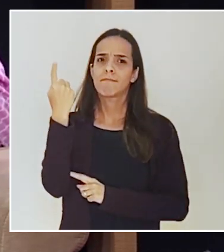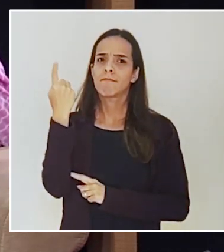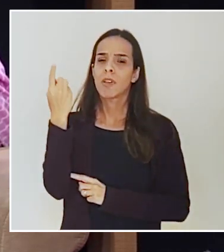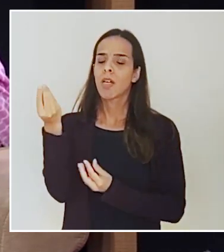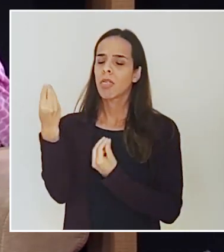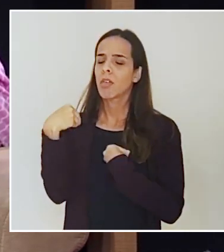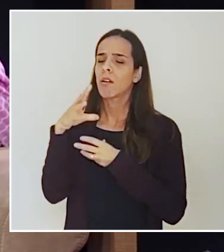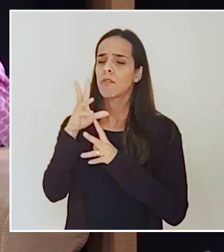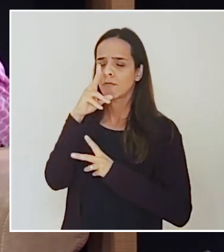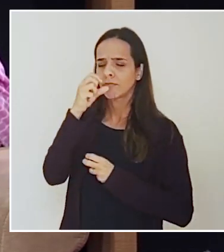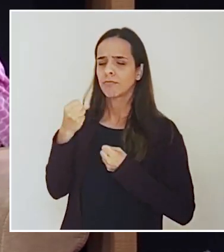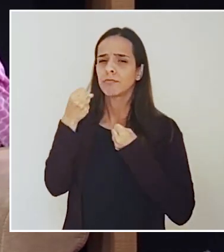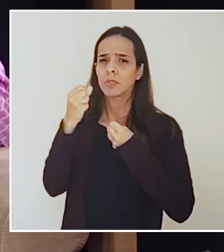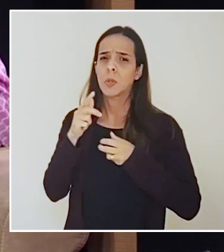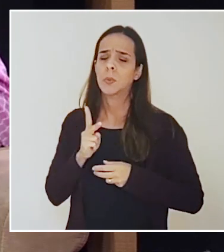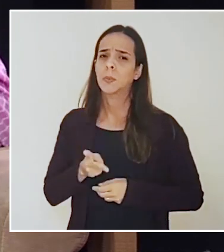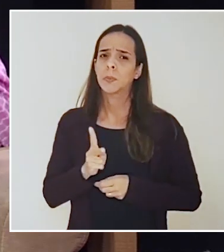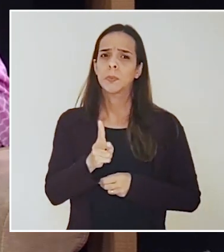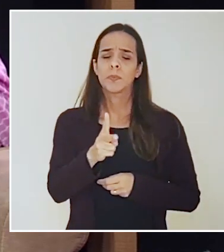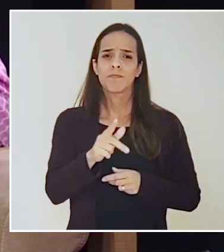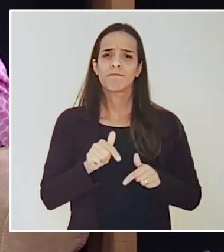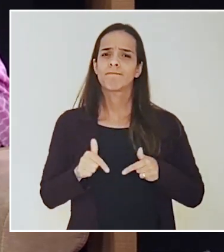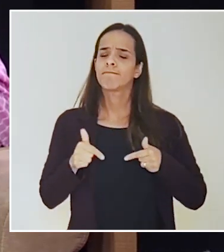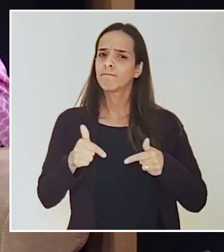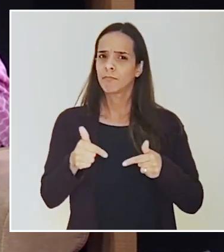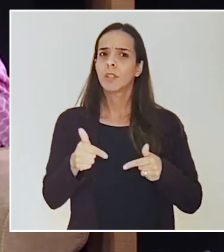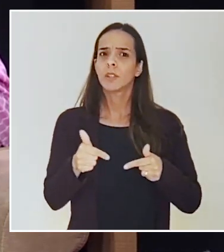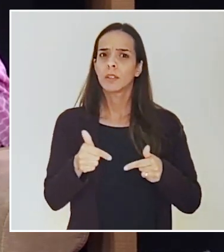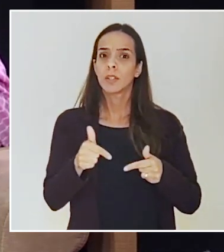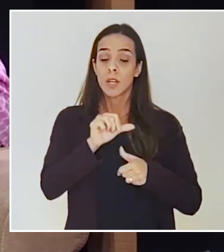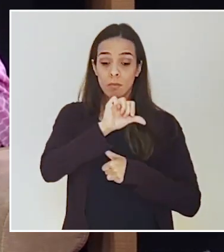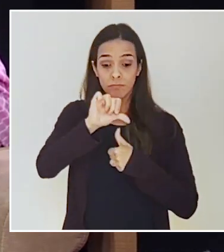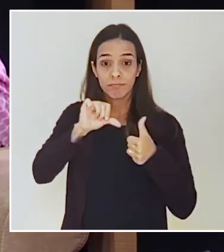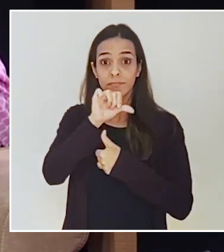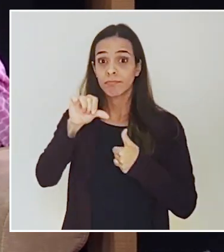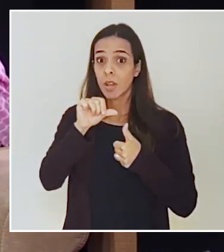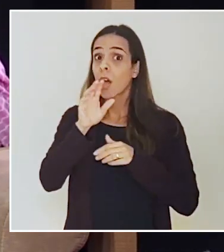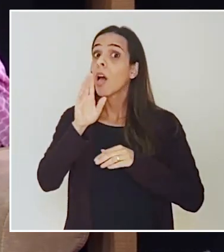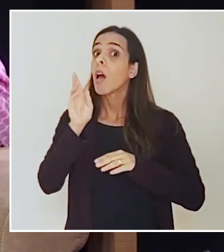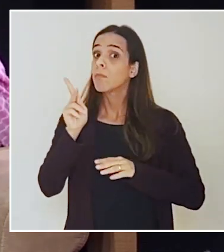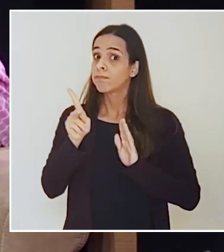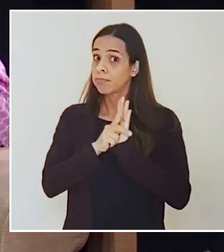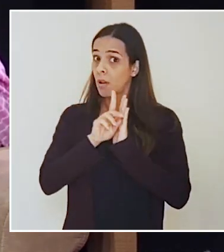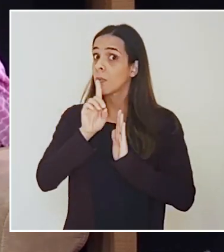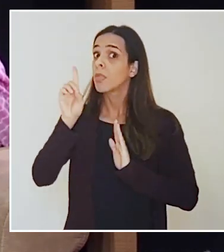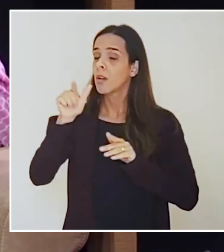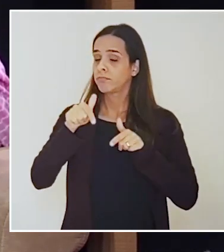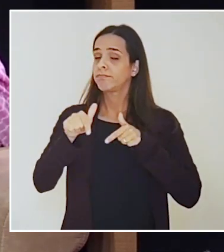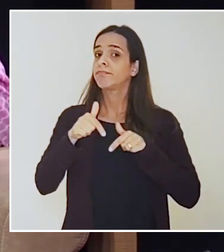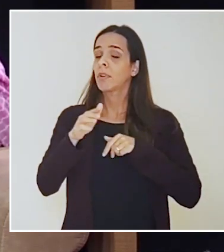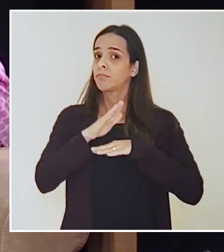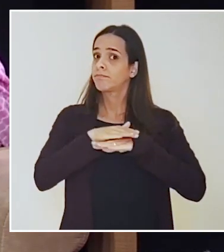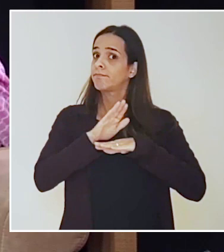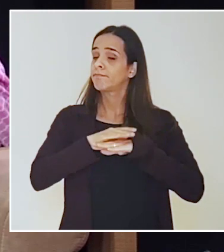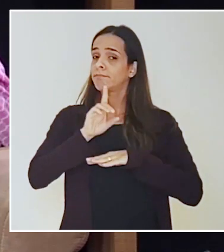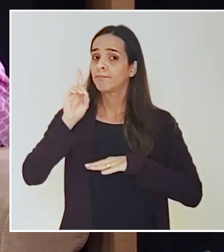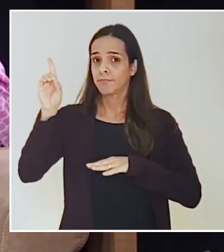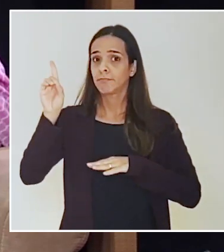é obra de Deus. Mas ainda em quarto lugar, a restauração é fruto de